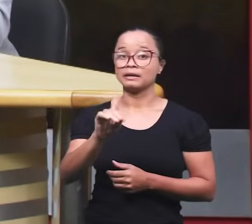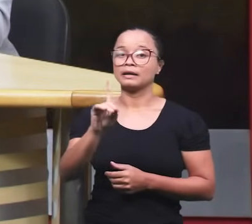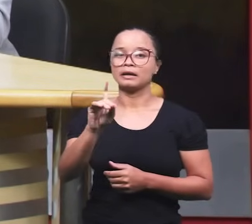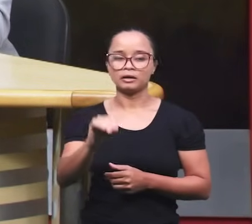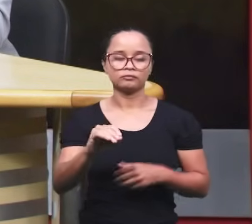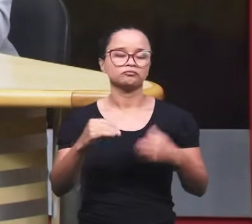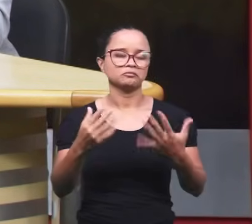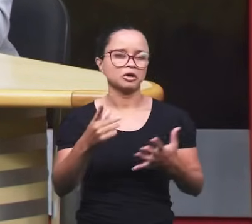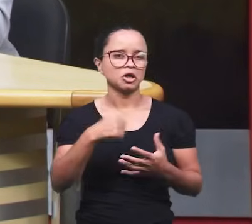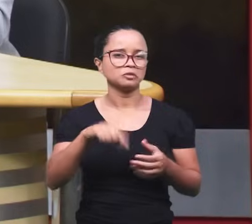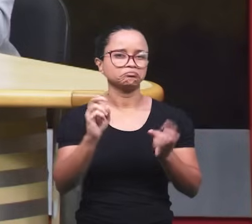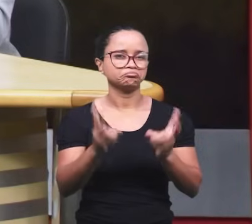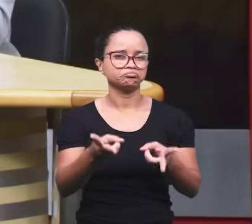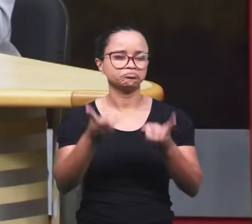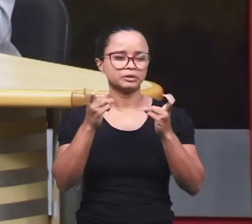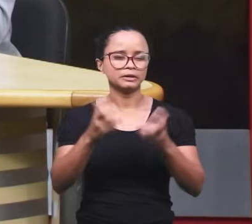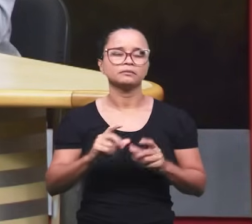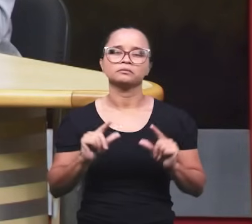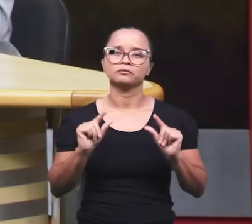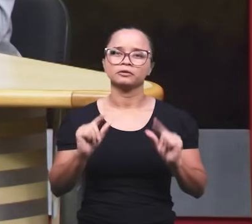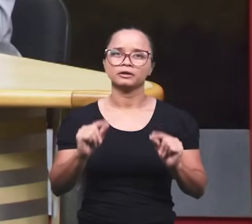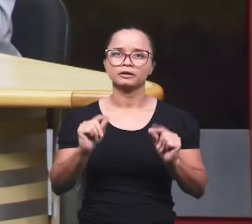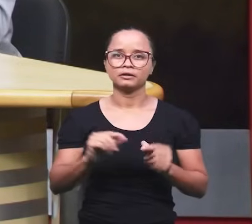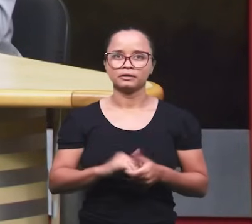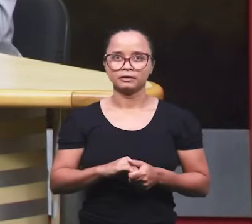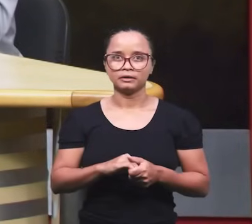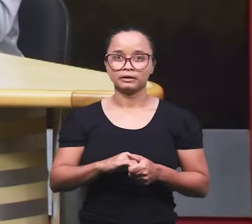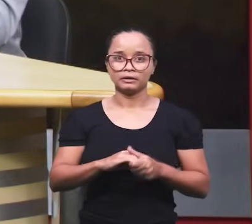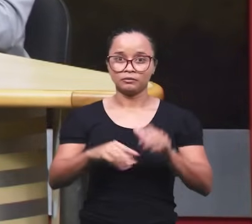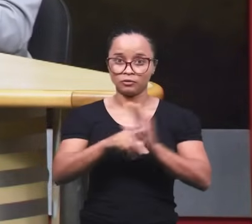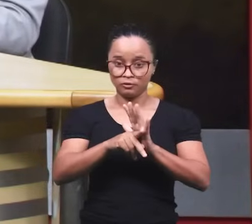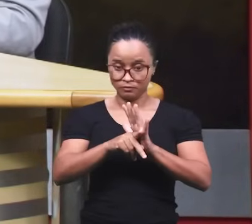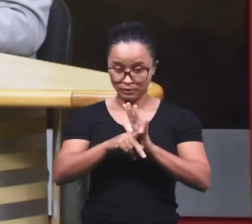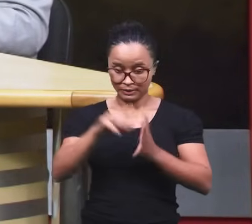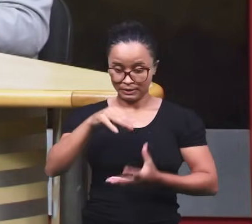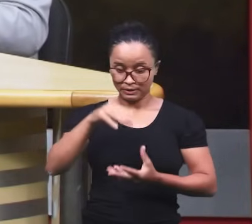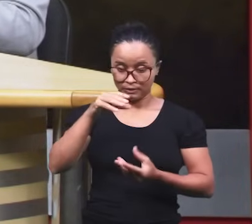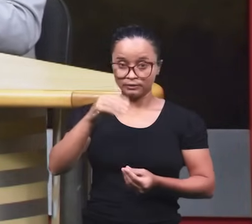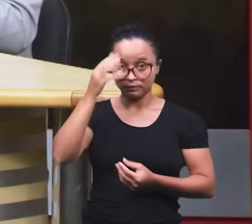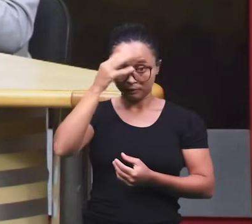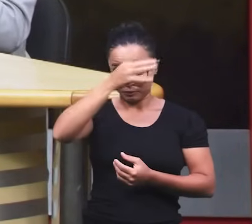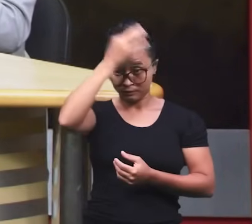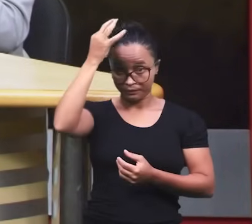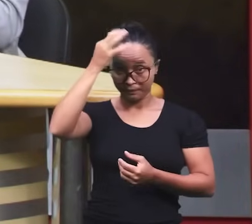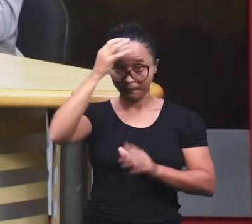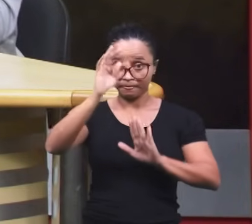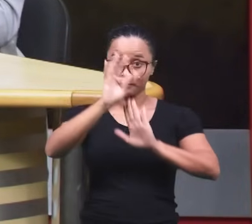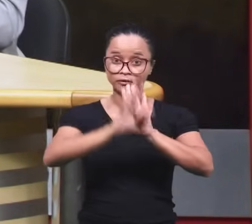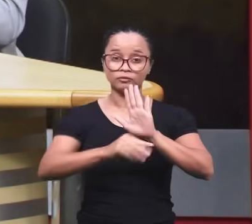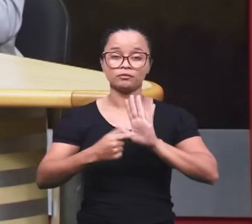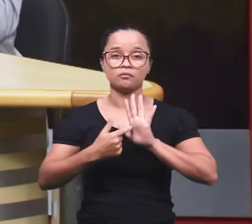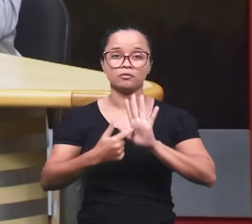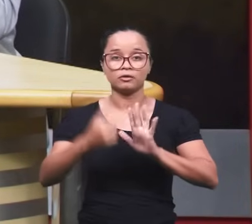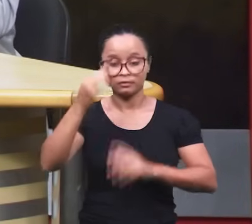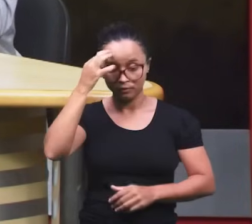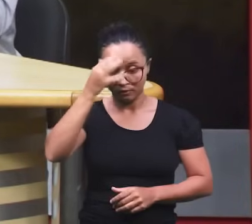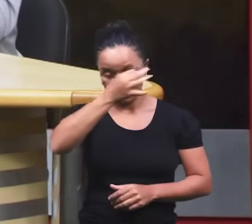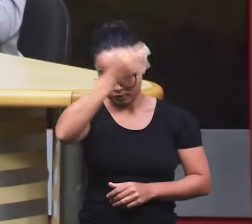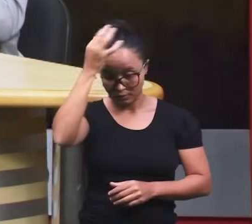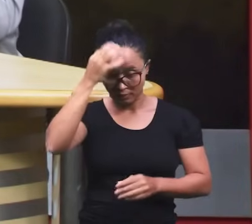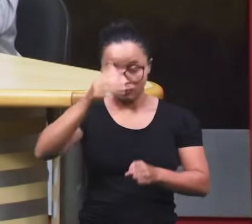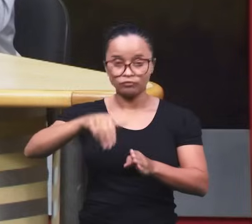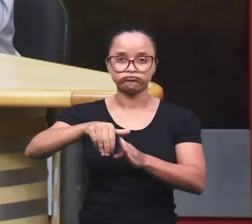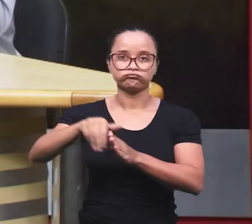consegue identificar do do ponto de vista espiritual daquilo que esse texto nos traz pelo Espírito Santo uma